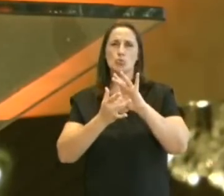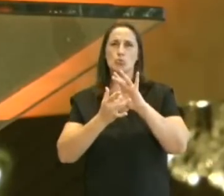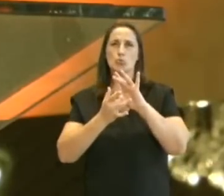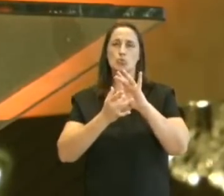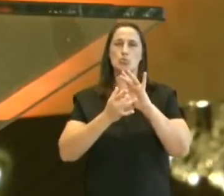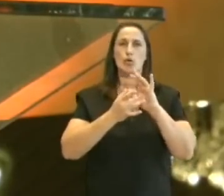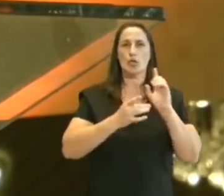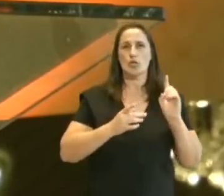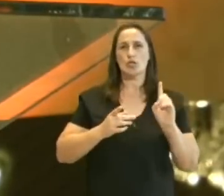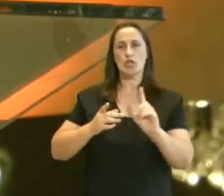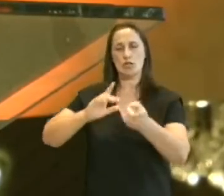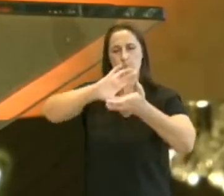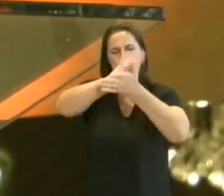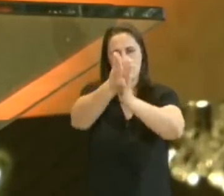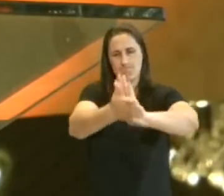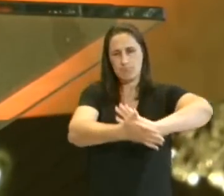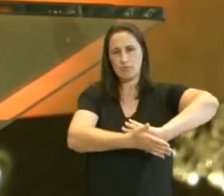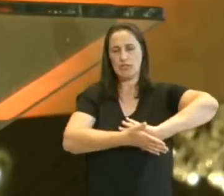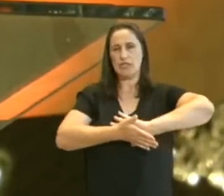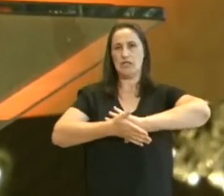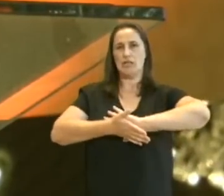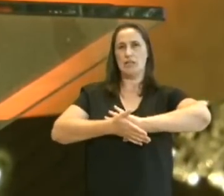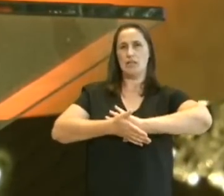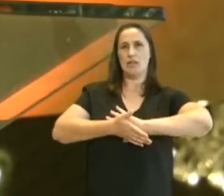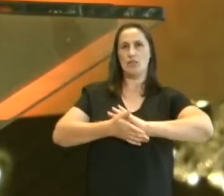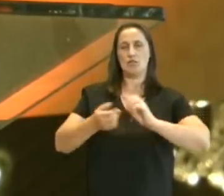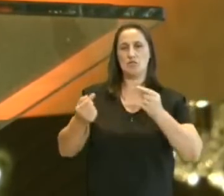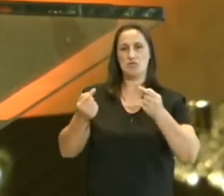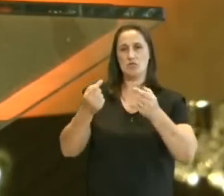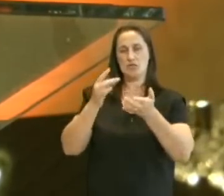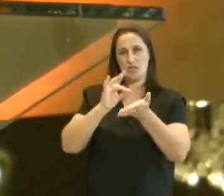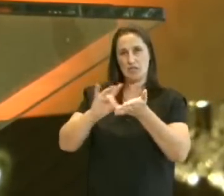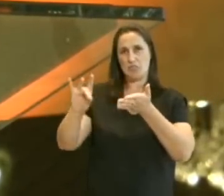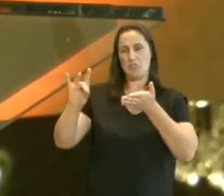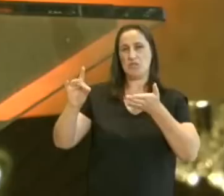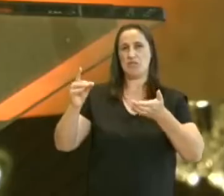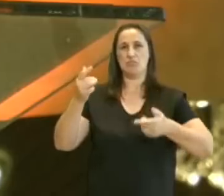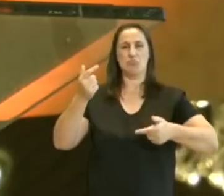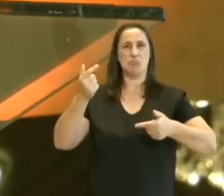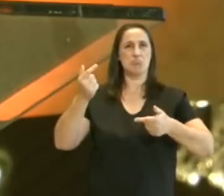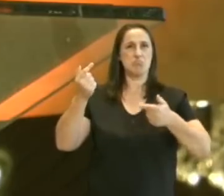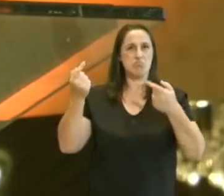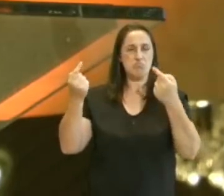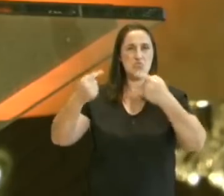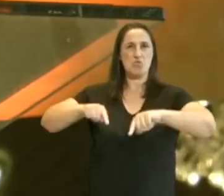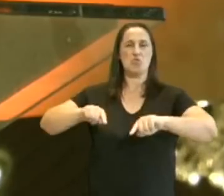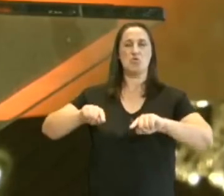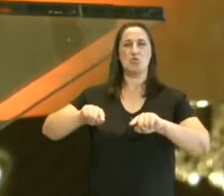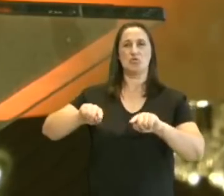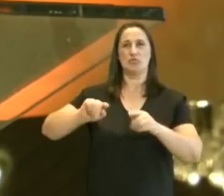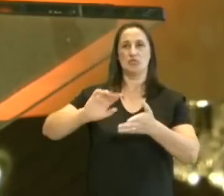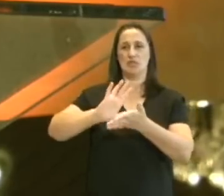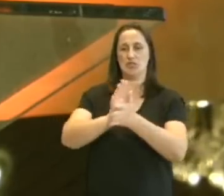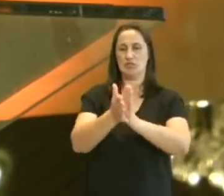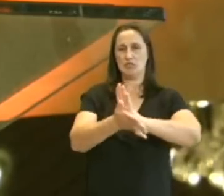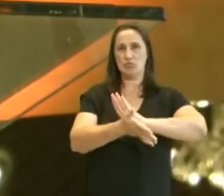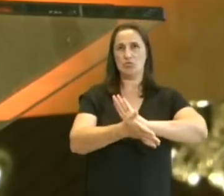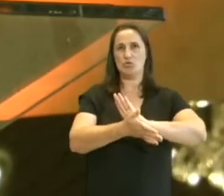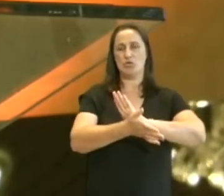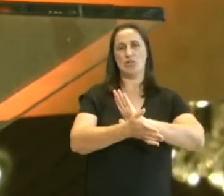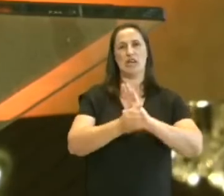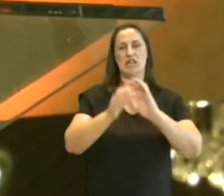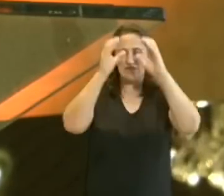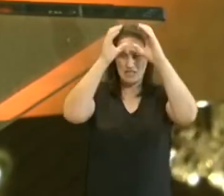e derrotaria os inimigos de Israel, que destronaria César, e que Israel